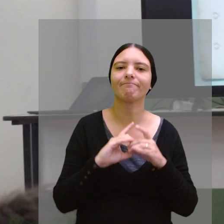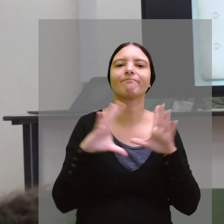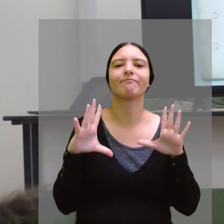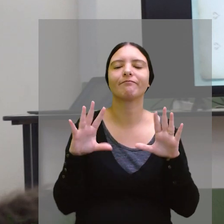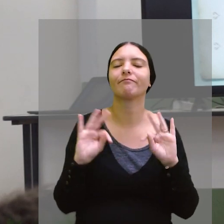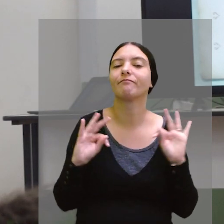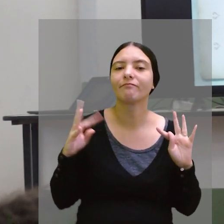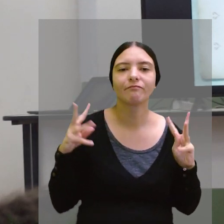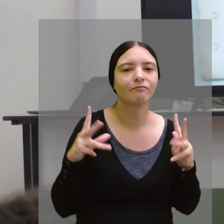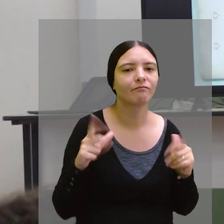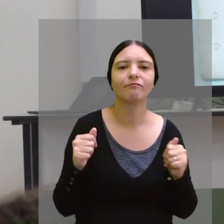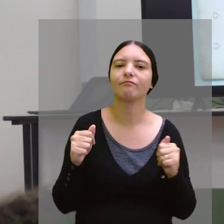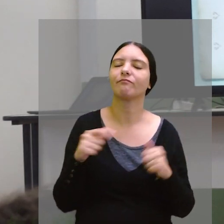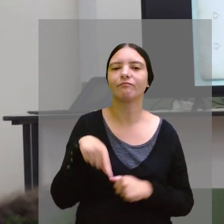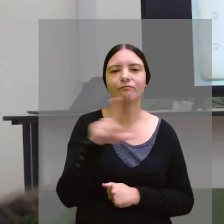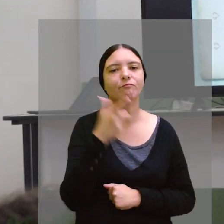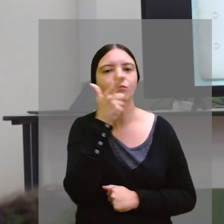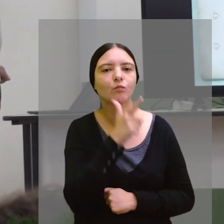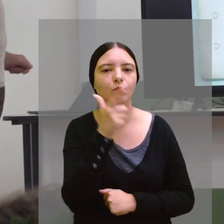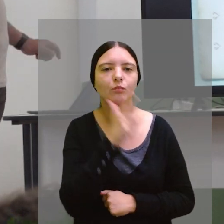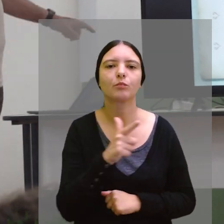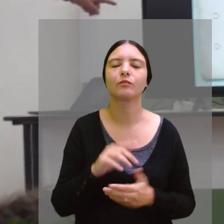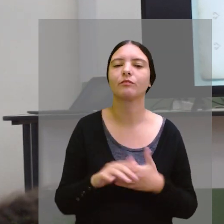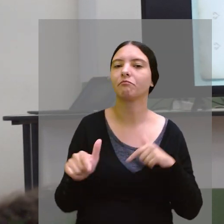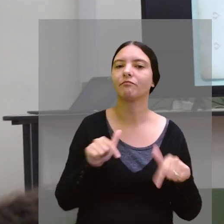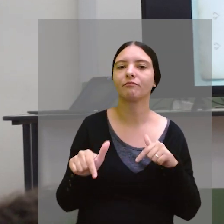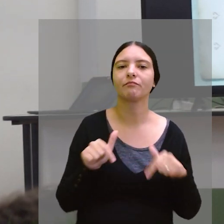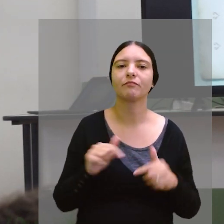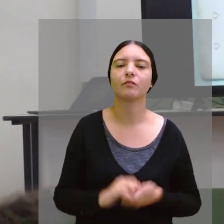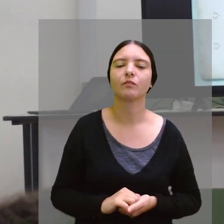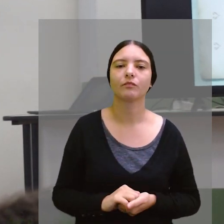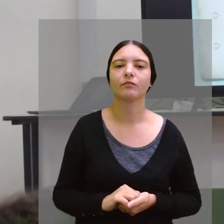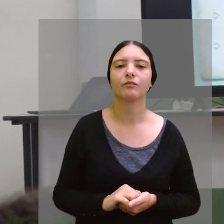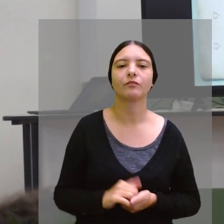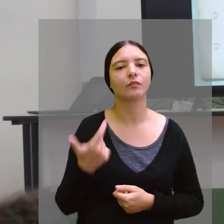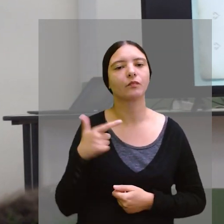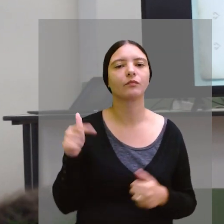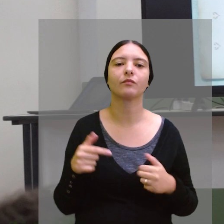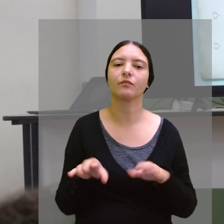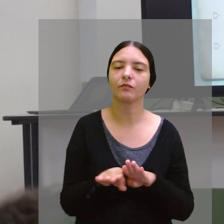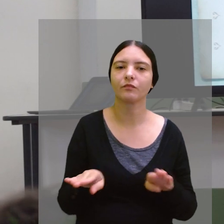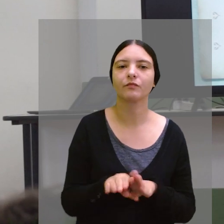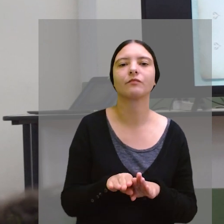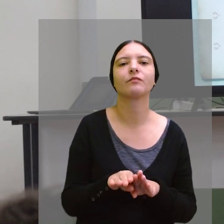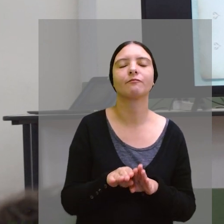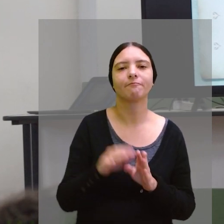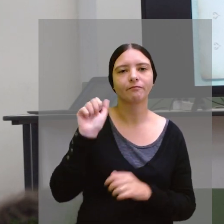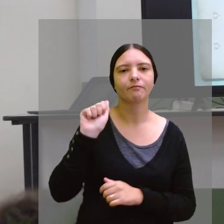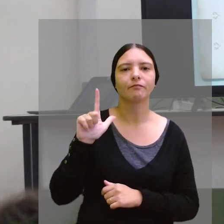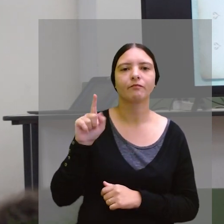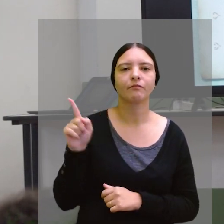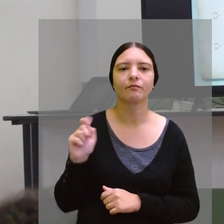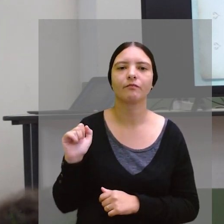as chances de você conseguir um trabalho. A outra questão que eu já falei também é a prevenção do Alzheimer